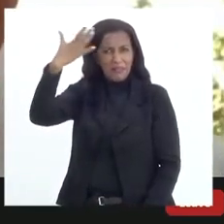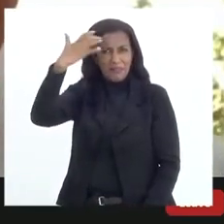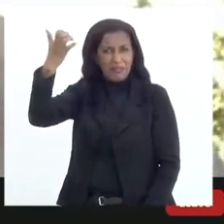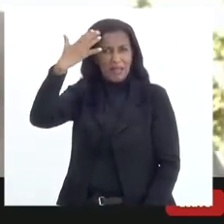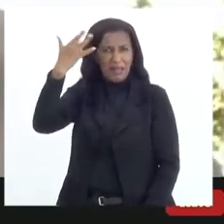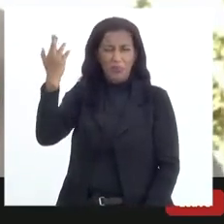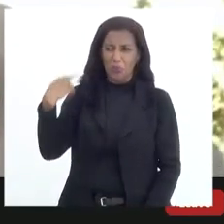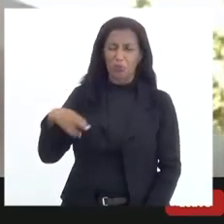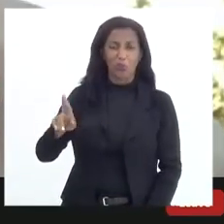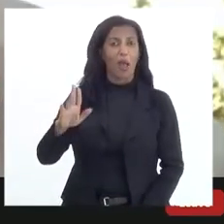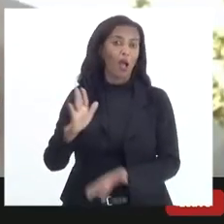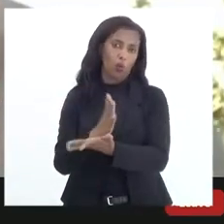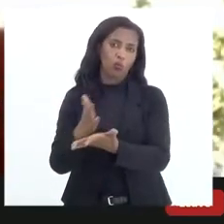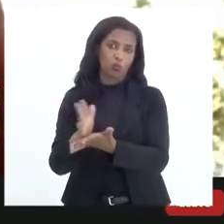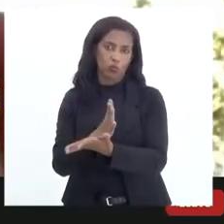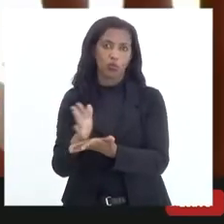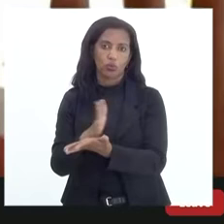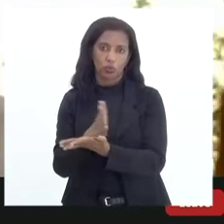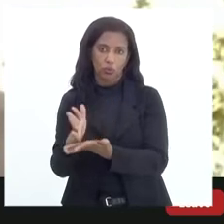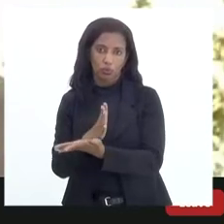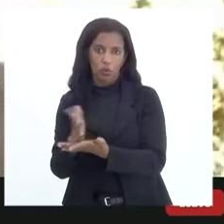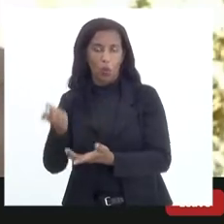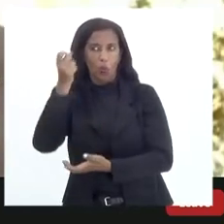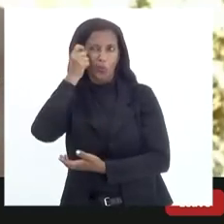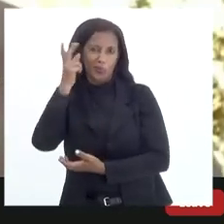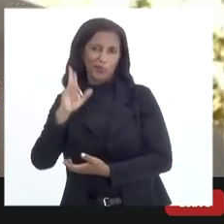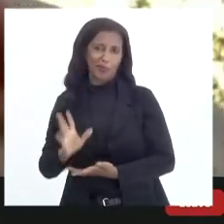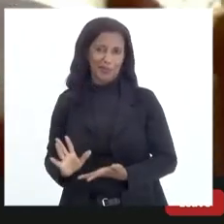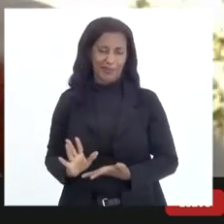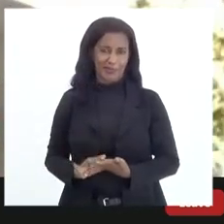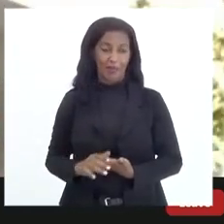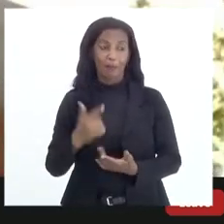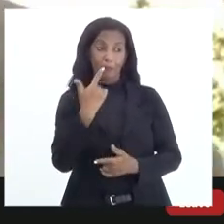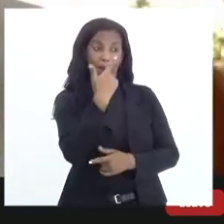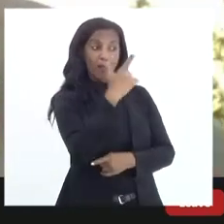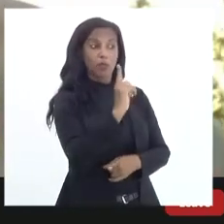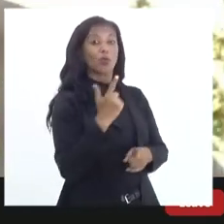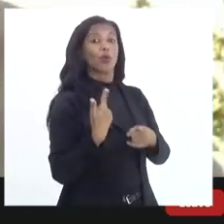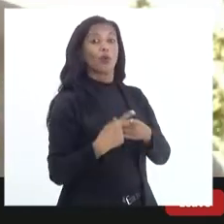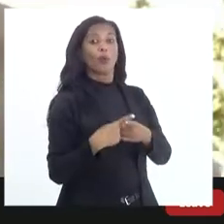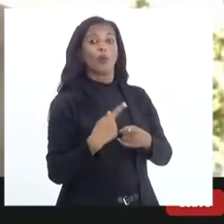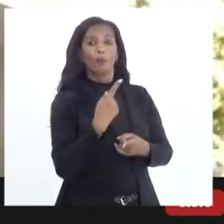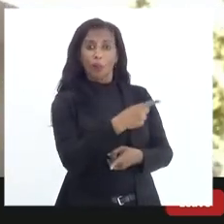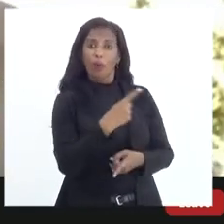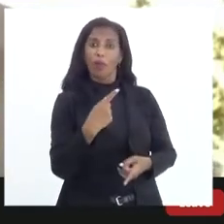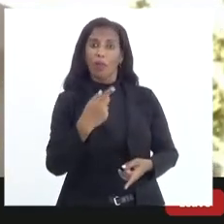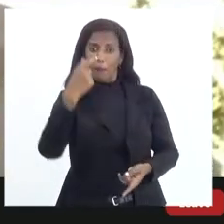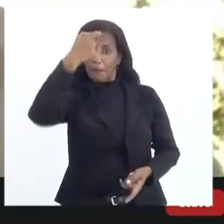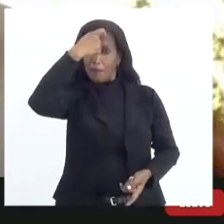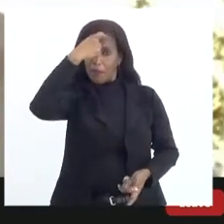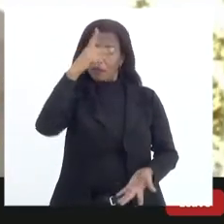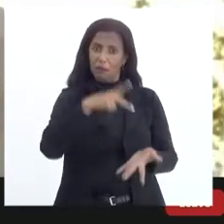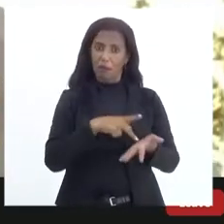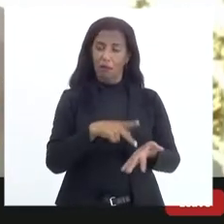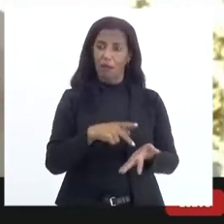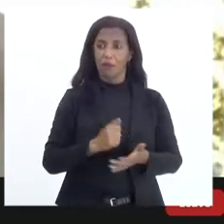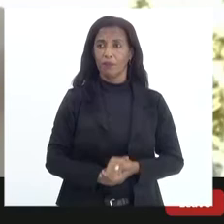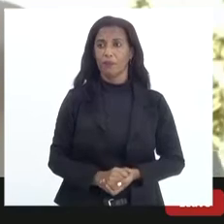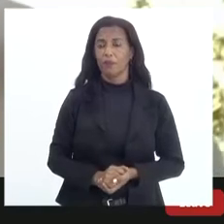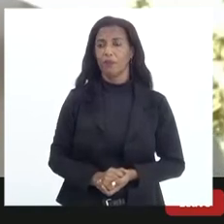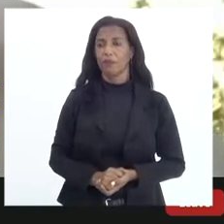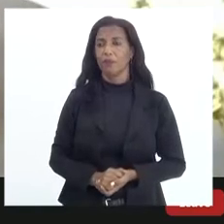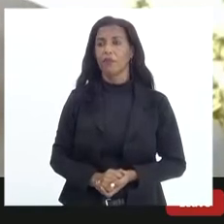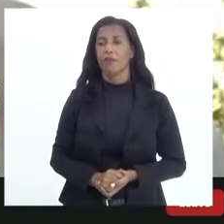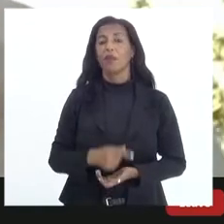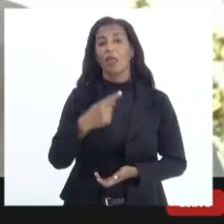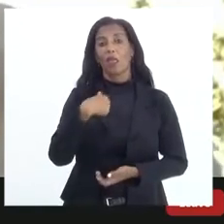Alguns por esperteza, alguns por esperteza, mas outros porque realmente acham isso. Se o Sérgio Camargo, por exemplo, eu